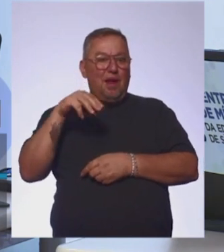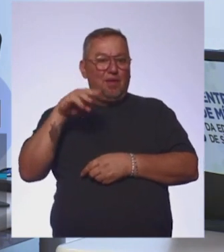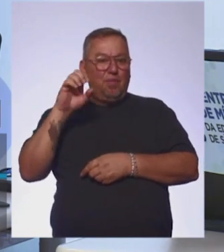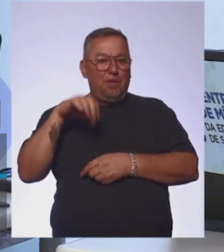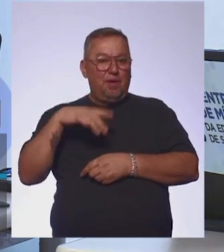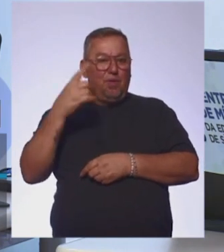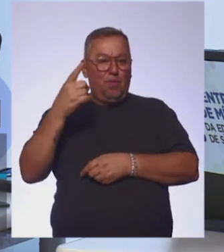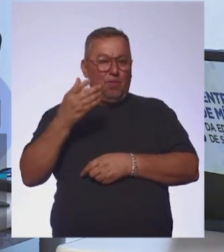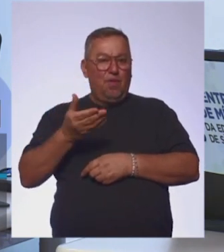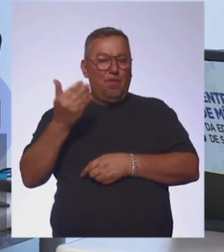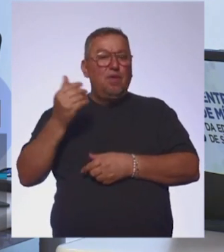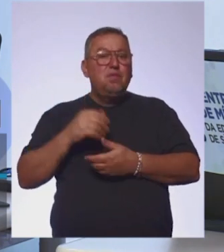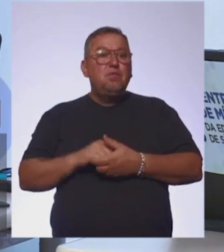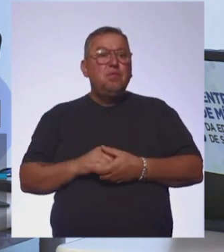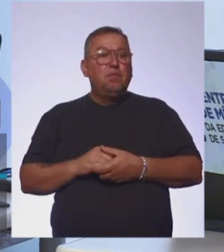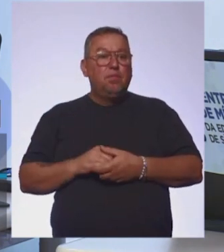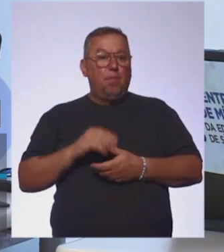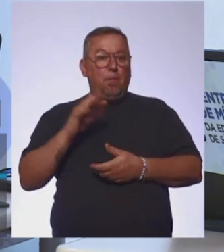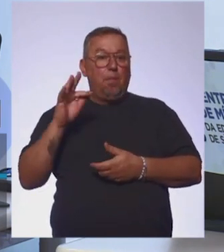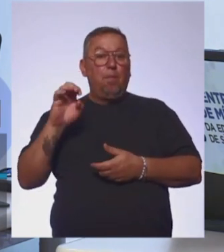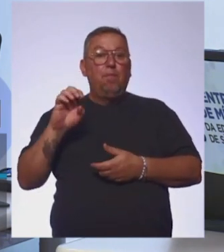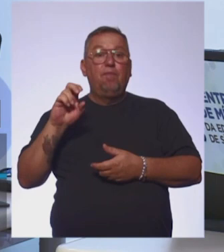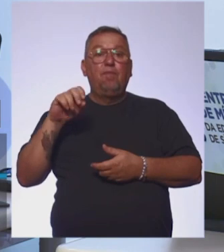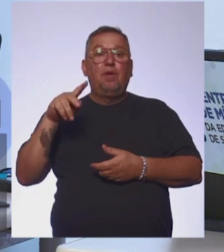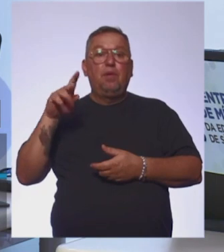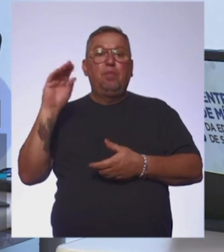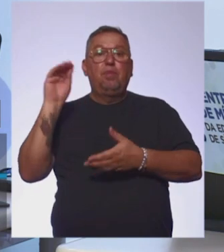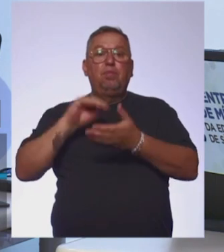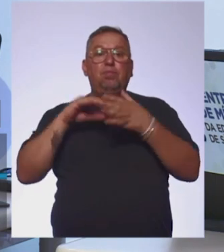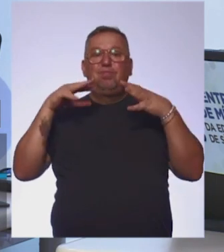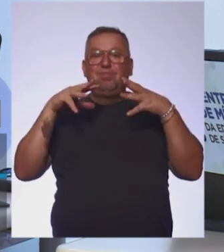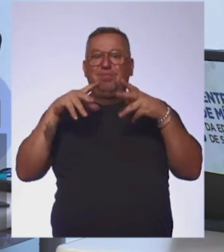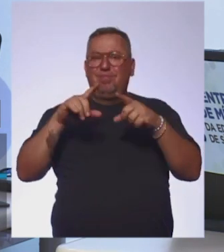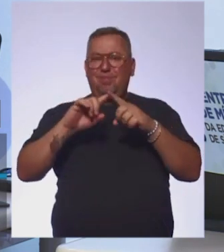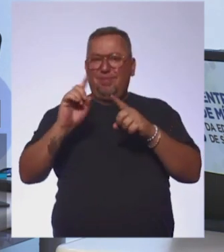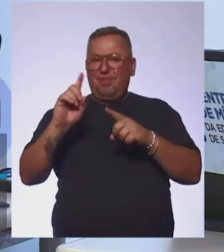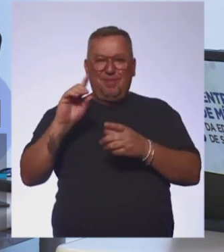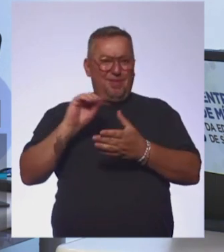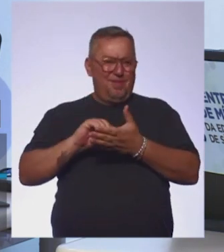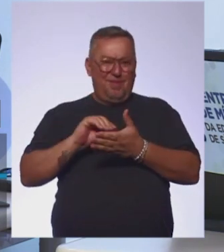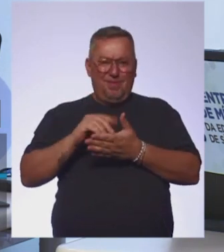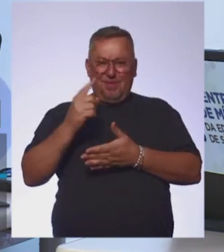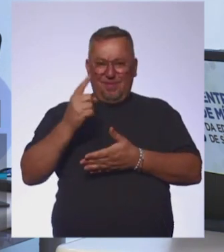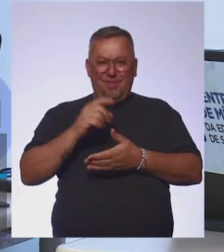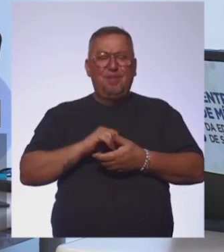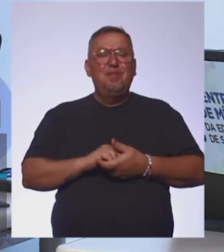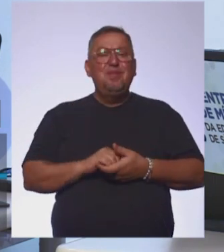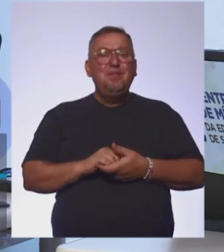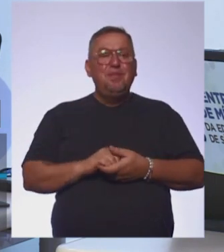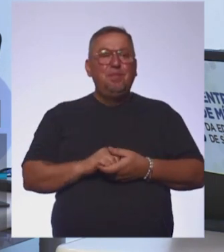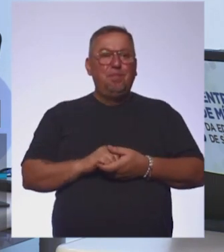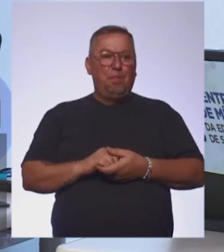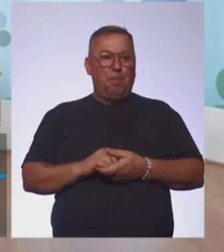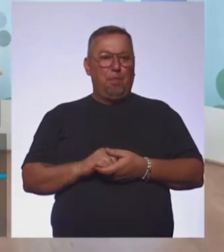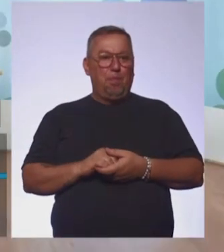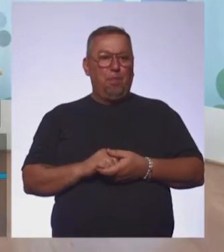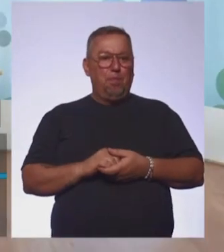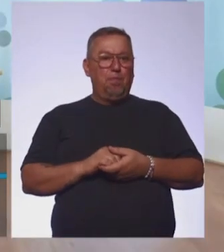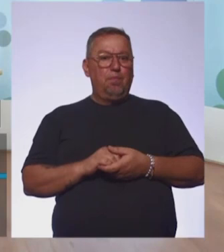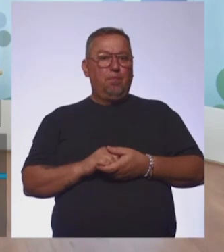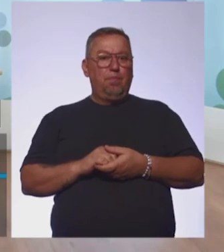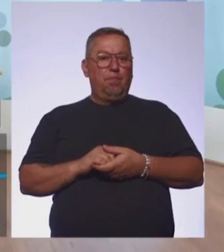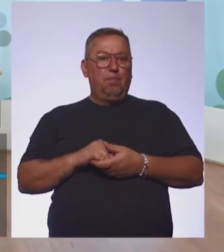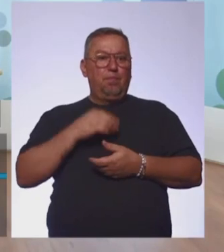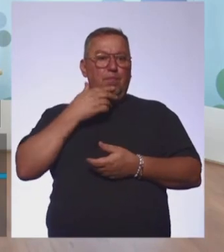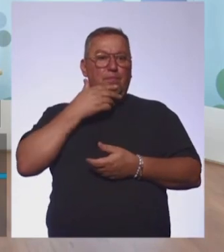fora. Felipe também colocou todos. Também não é, porque tá faltando um. Ah, não, peraí.